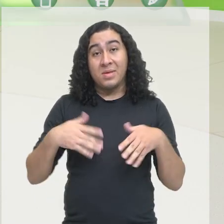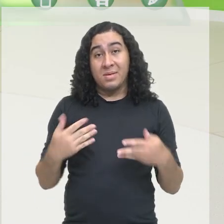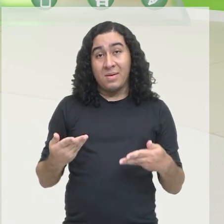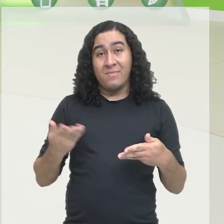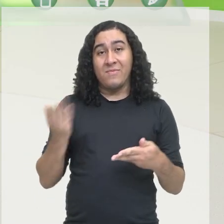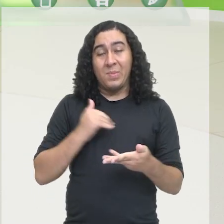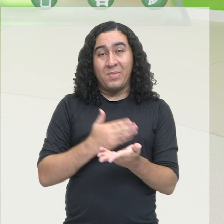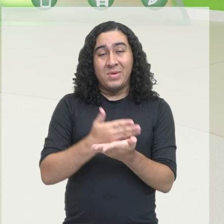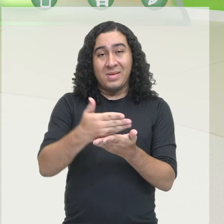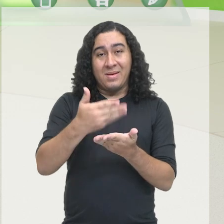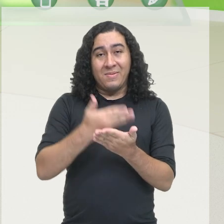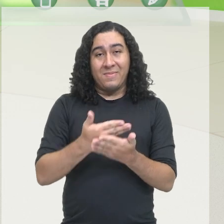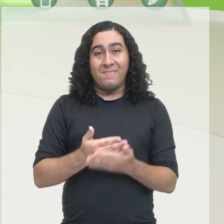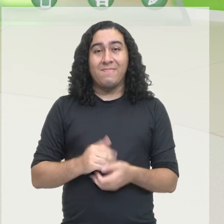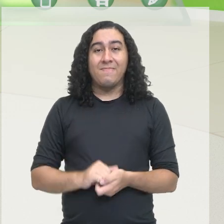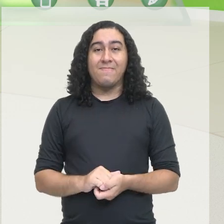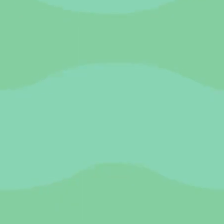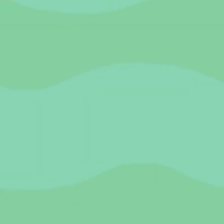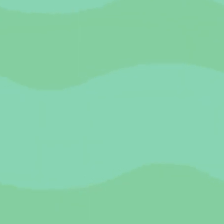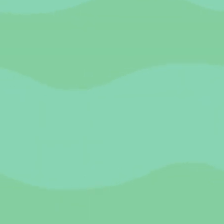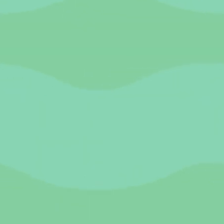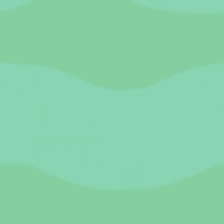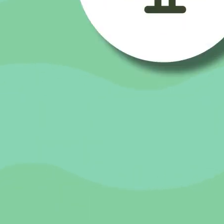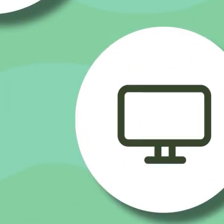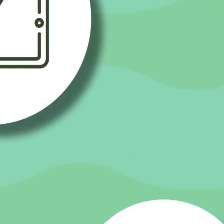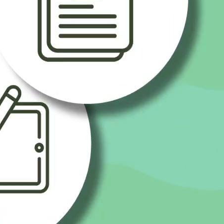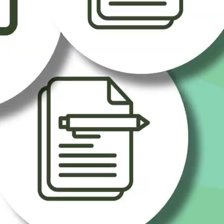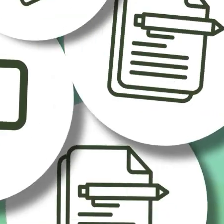Então, vamos para a nossa aula.